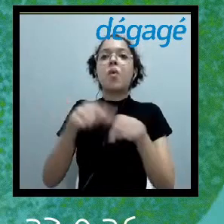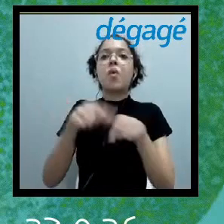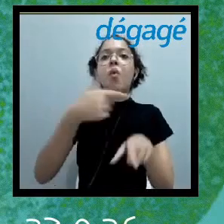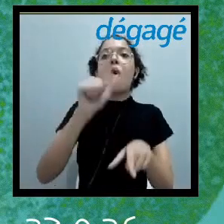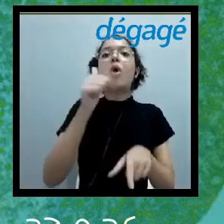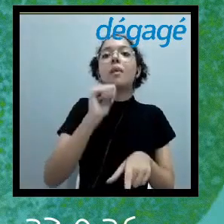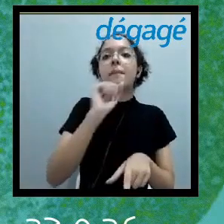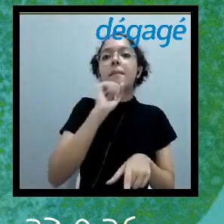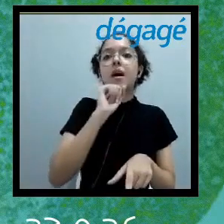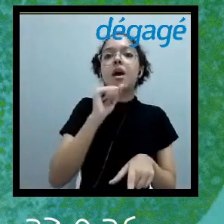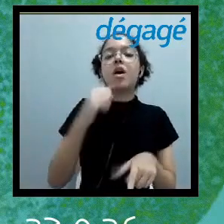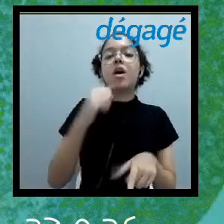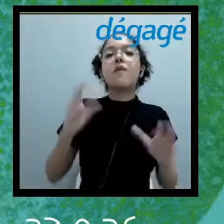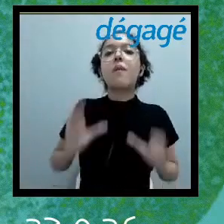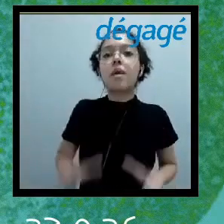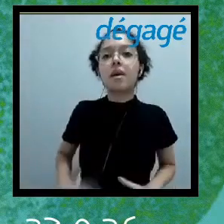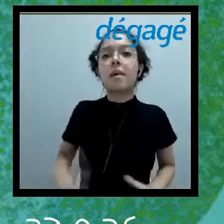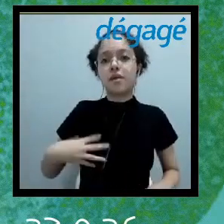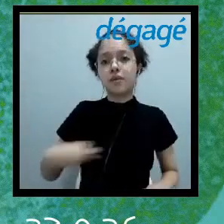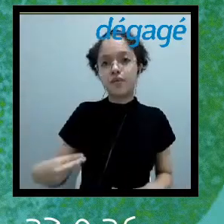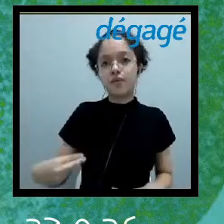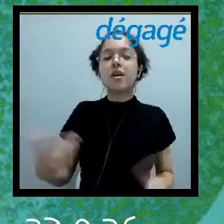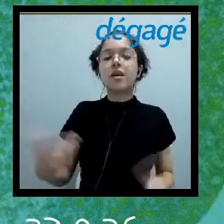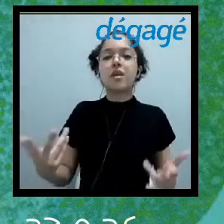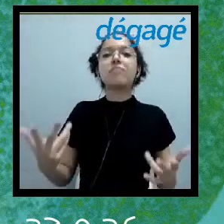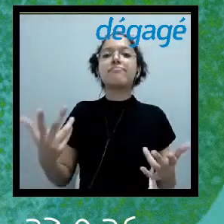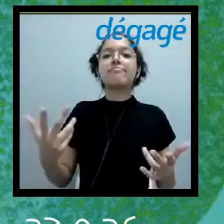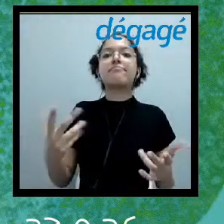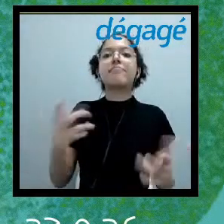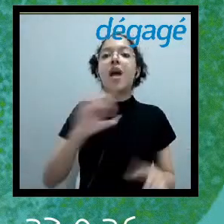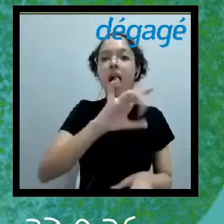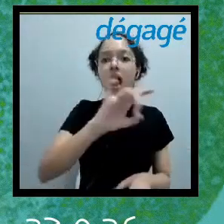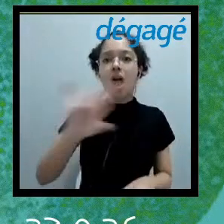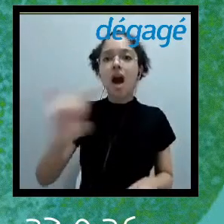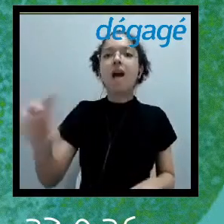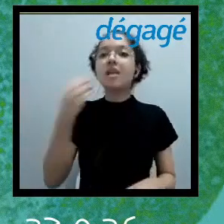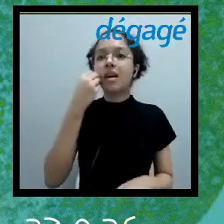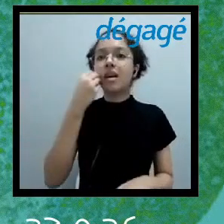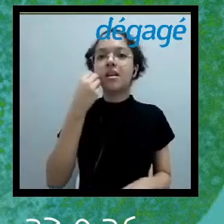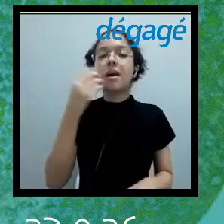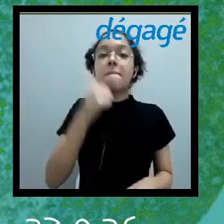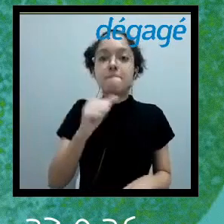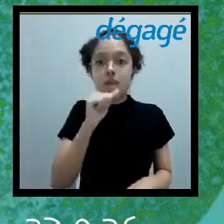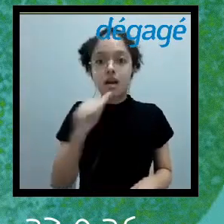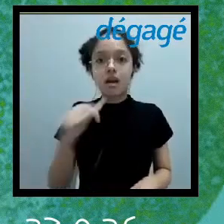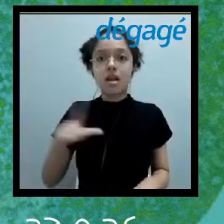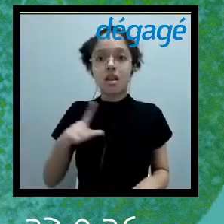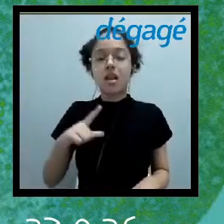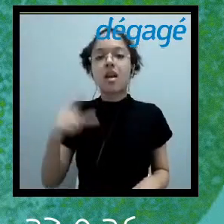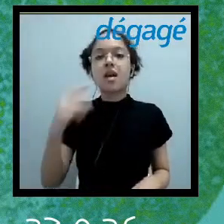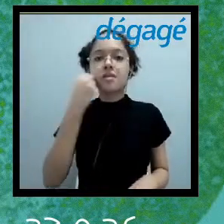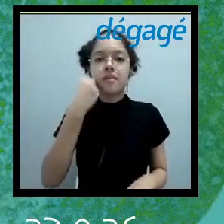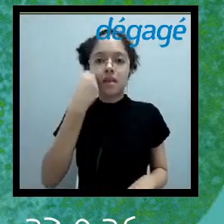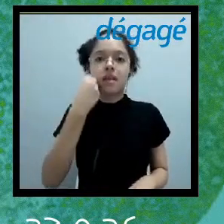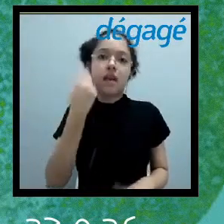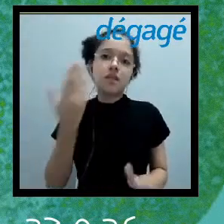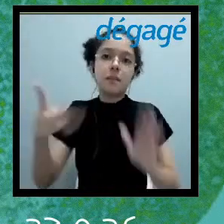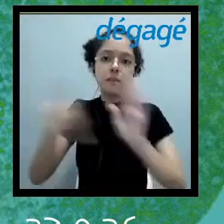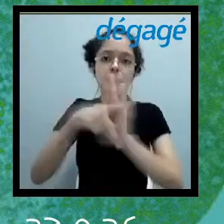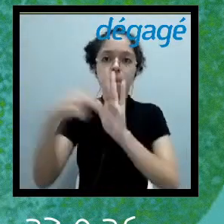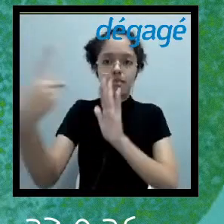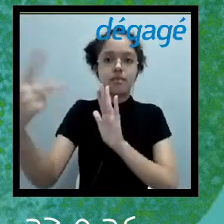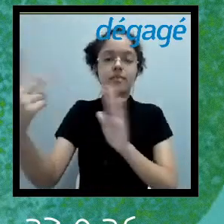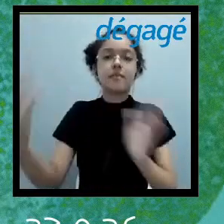enfim. Então, de certa maneira, a gente passa a desenvolver um vínculo de amizade com essas mães. E aí eu